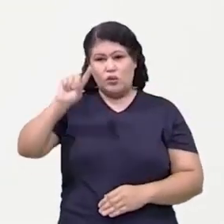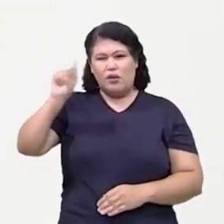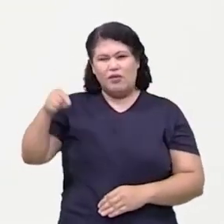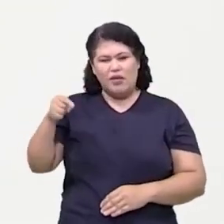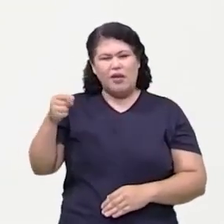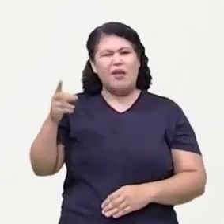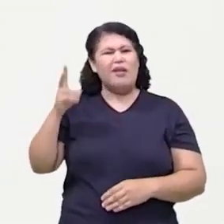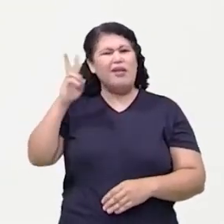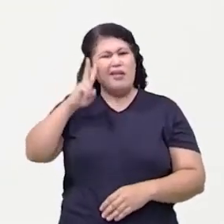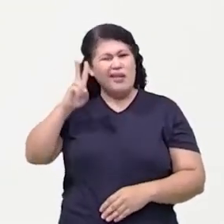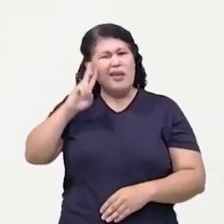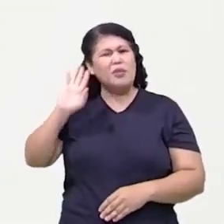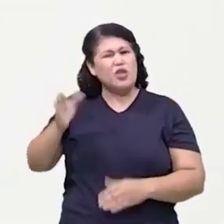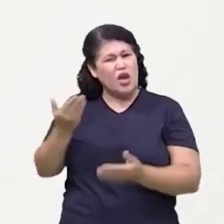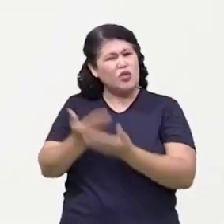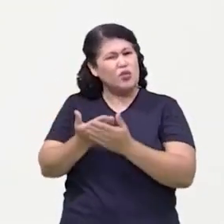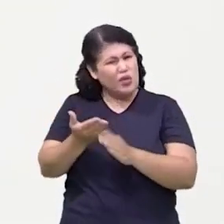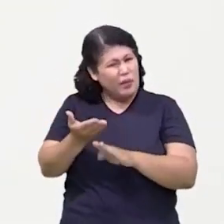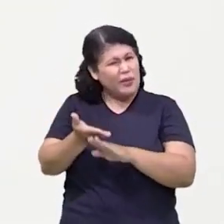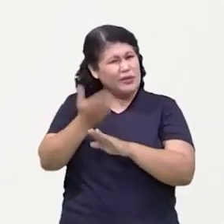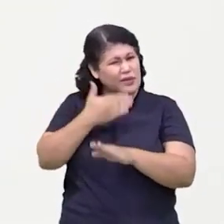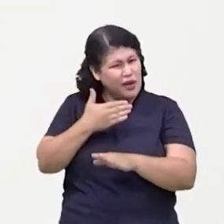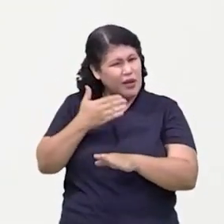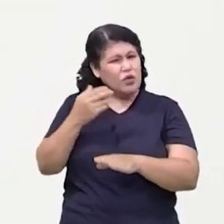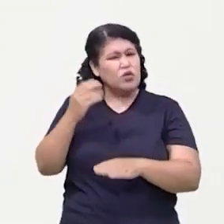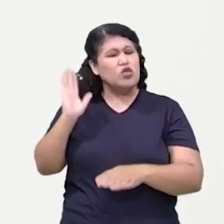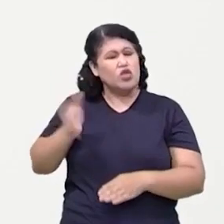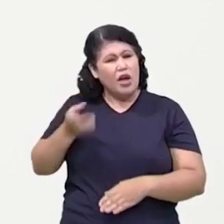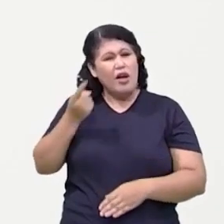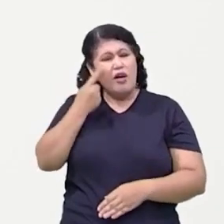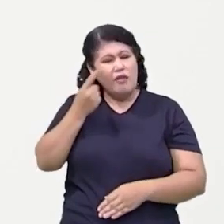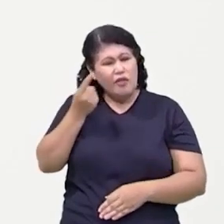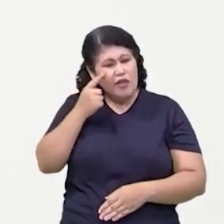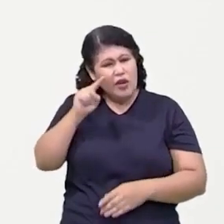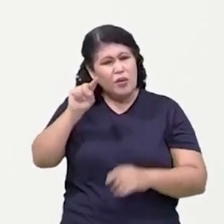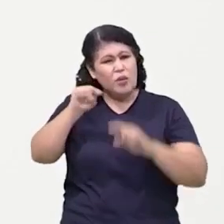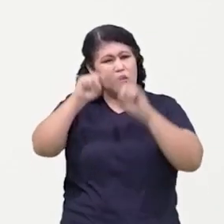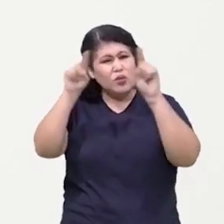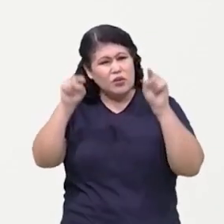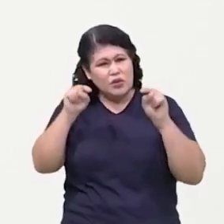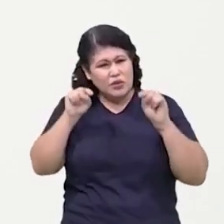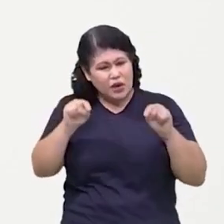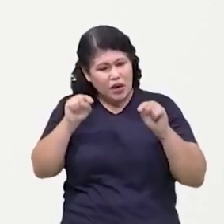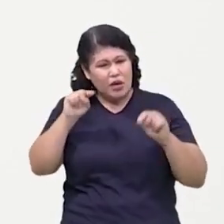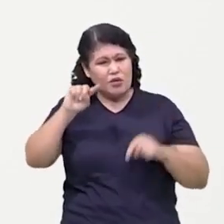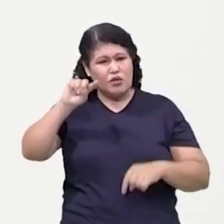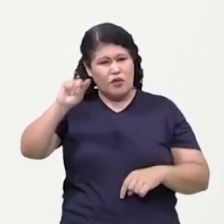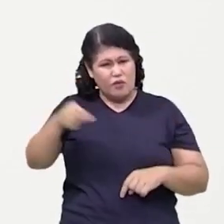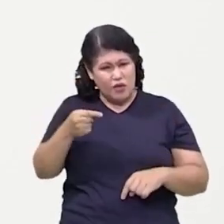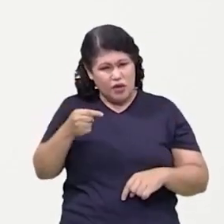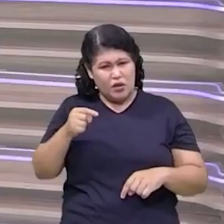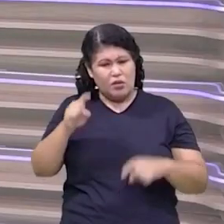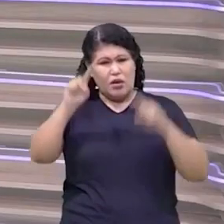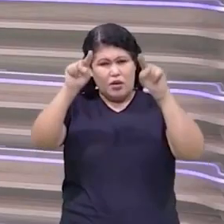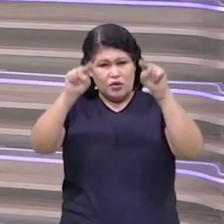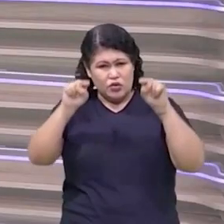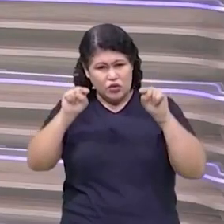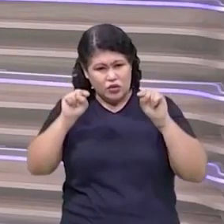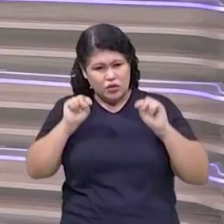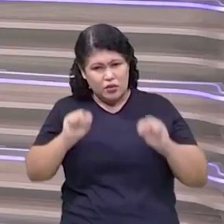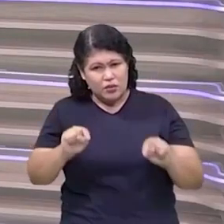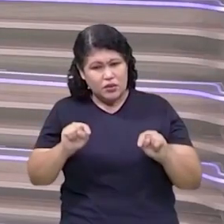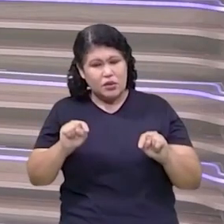aulas passadas, nós vimos todos os sinais de pontuações. A vírgula, lembram? A